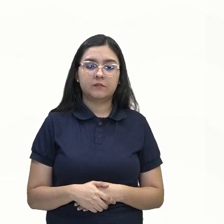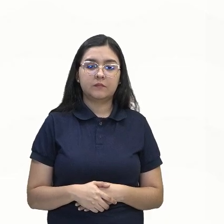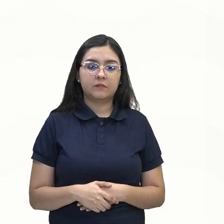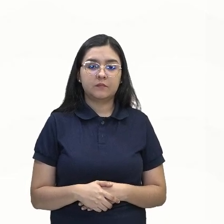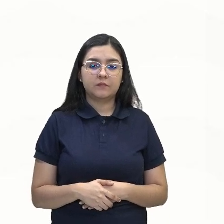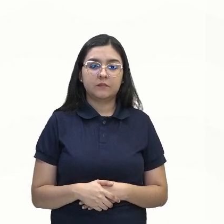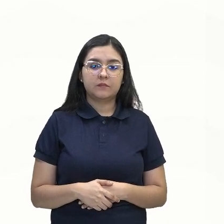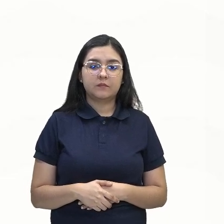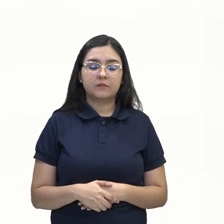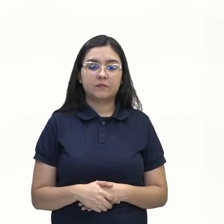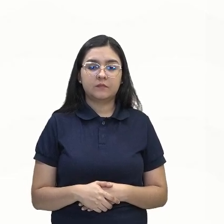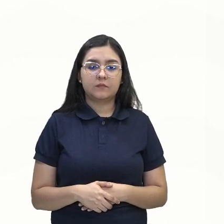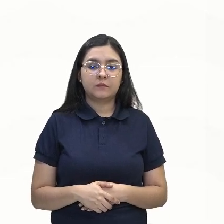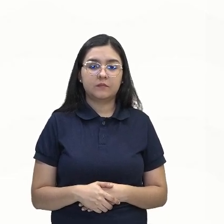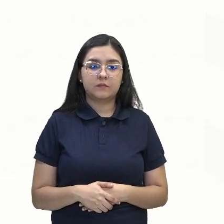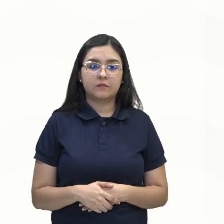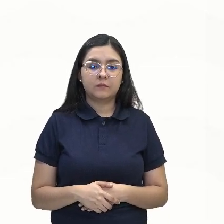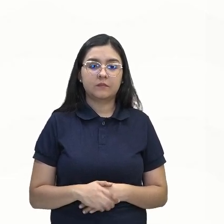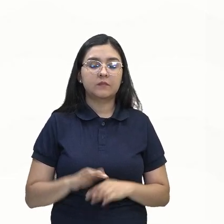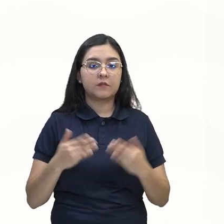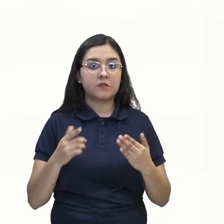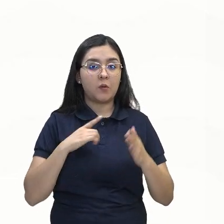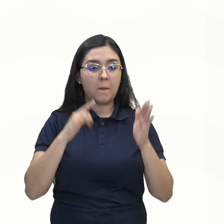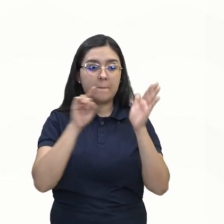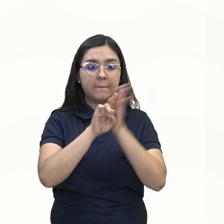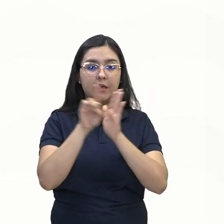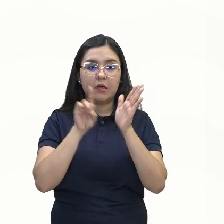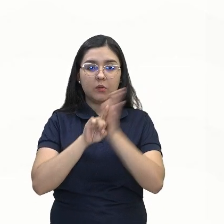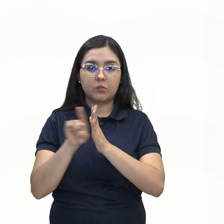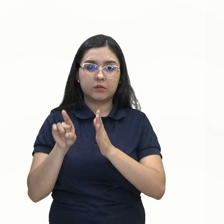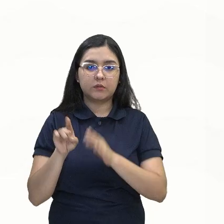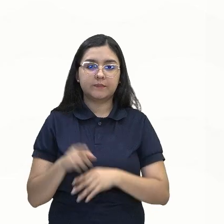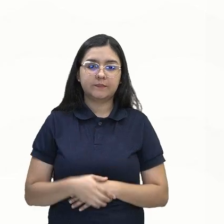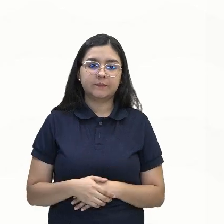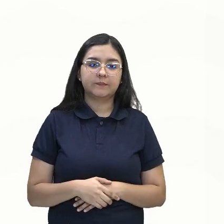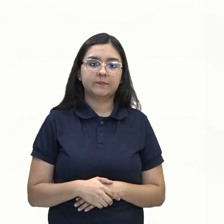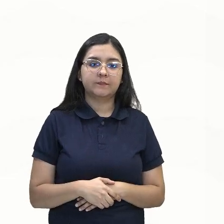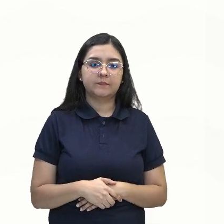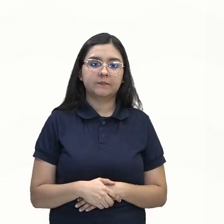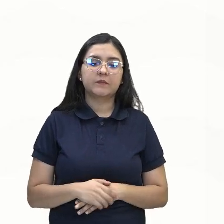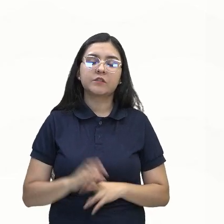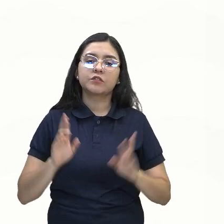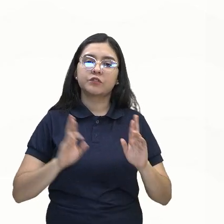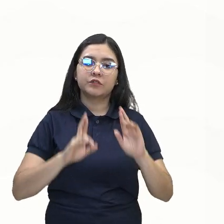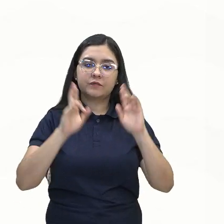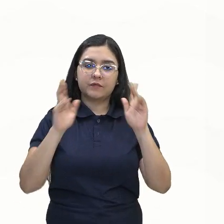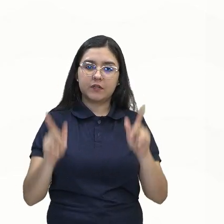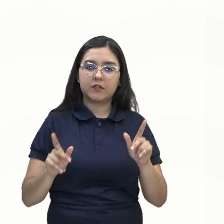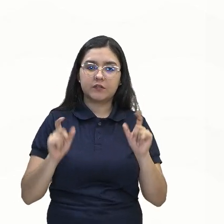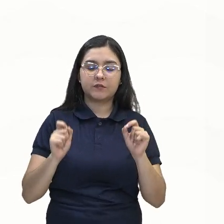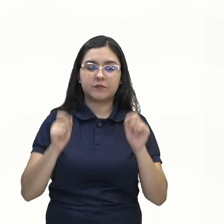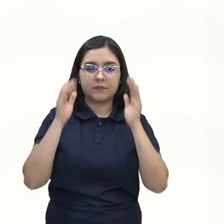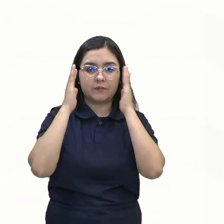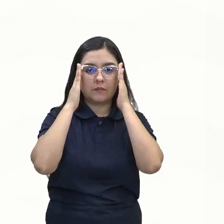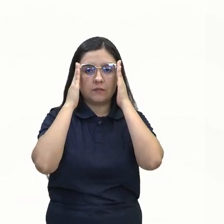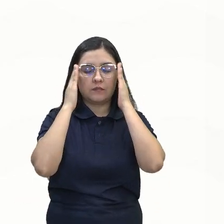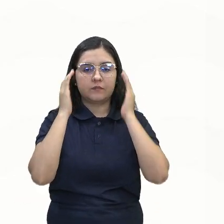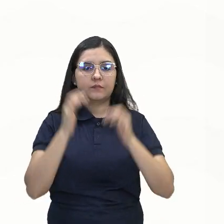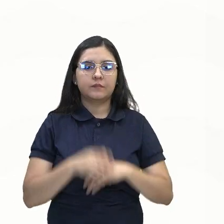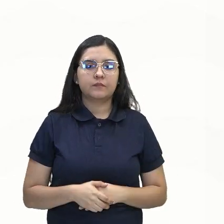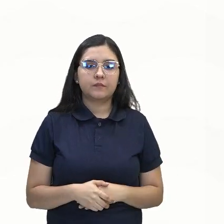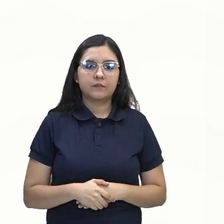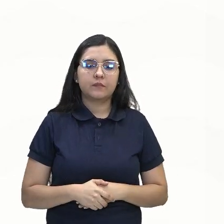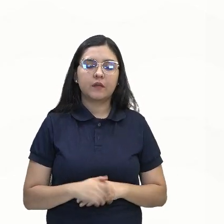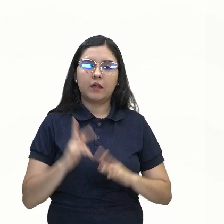as questions tags, né, que são perguntas que são feitas de uma forma diferente, elas são equivalentes